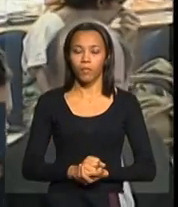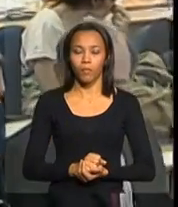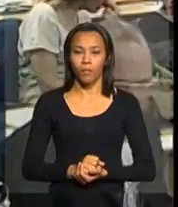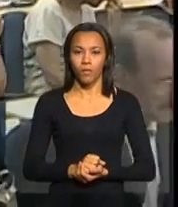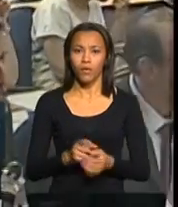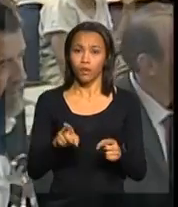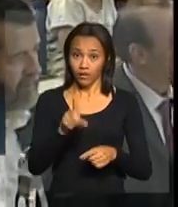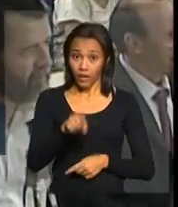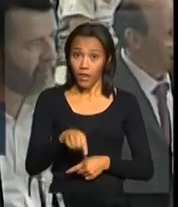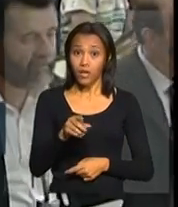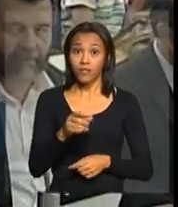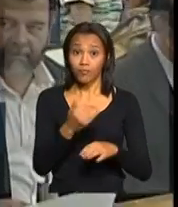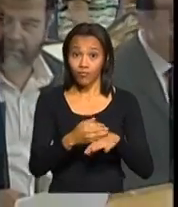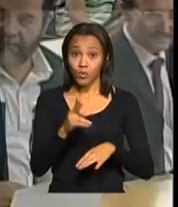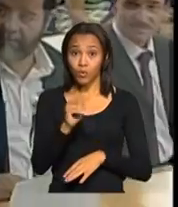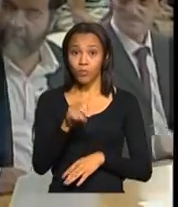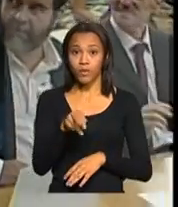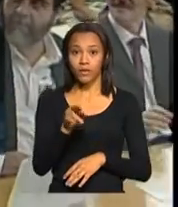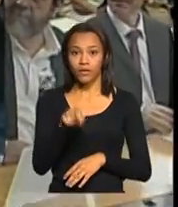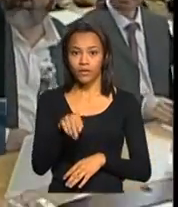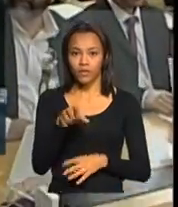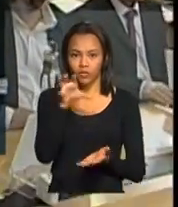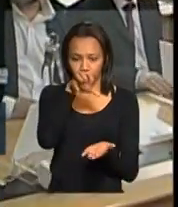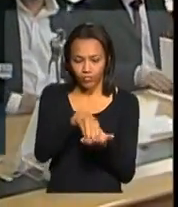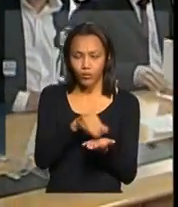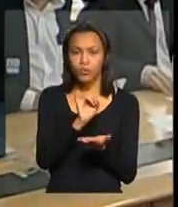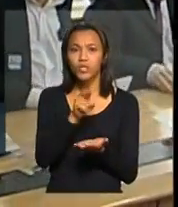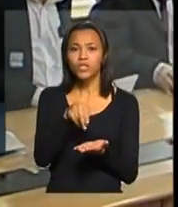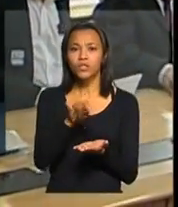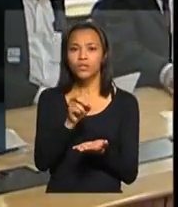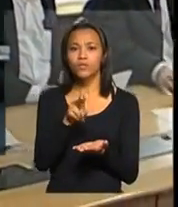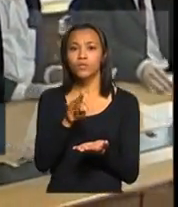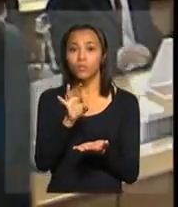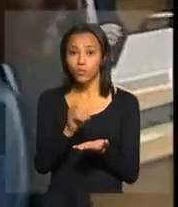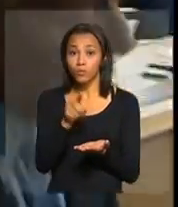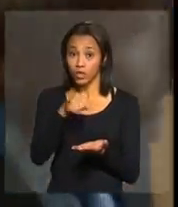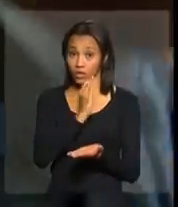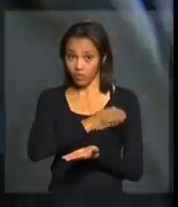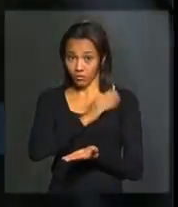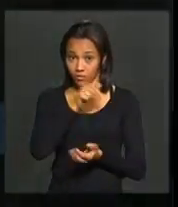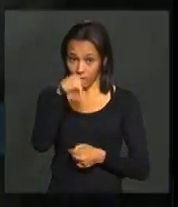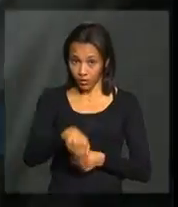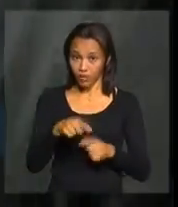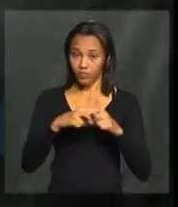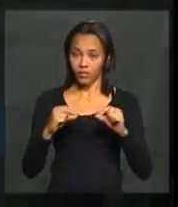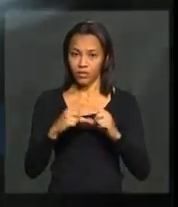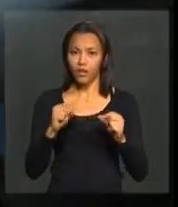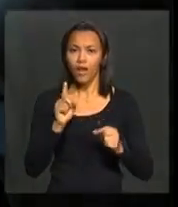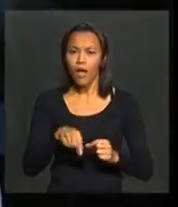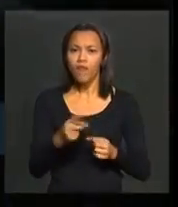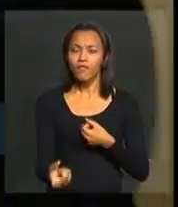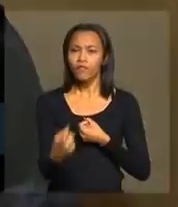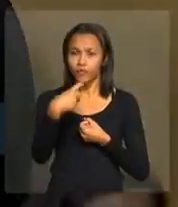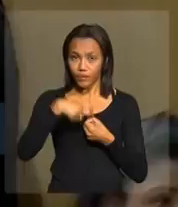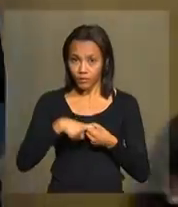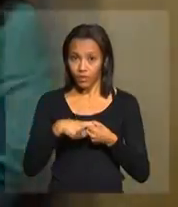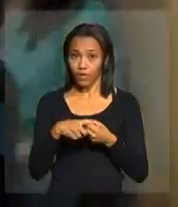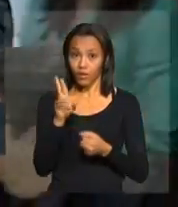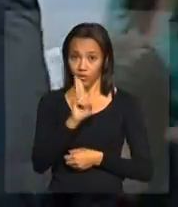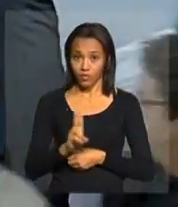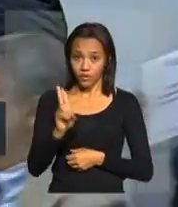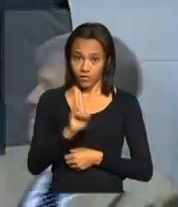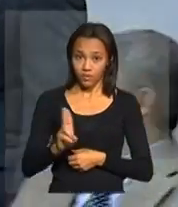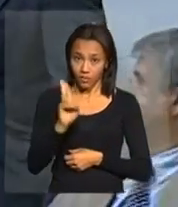Reis, superintendente do Instituto. O Instituto de Cardiologia, vinculado à Fundação Universitária